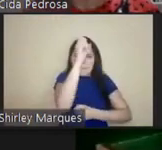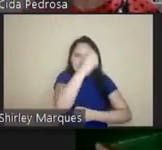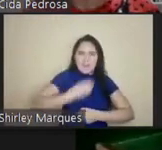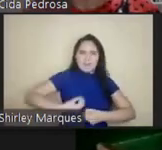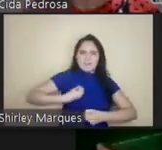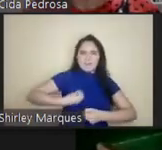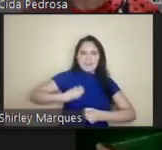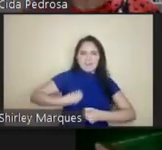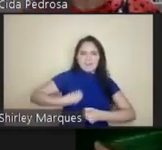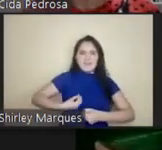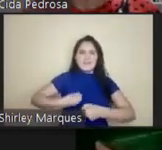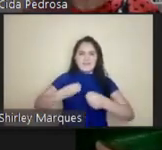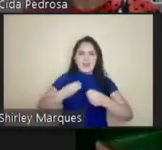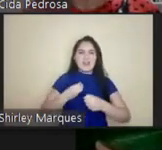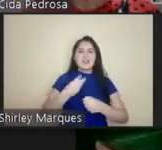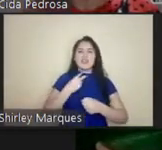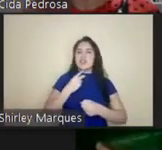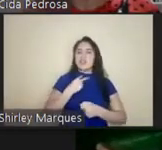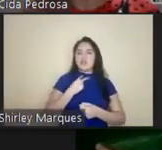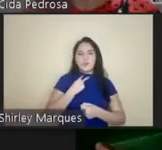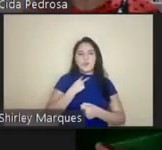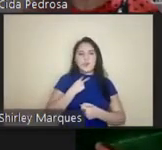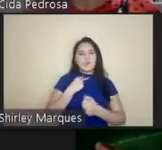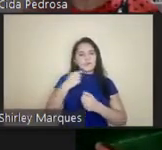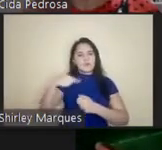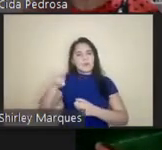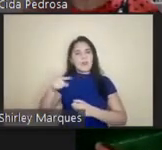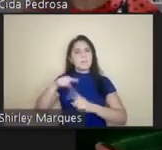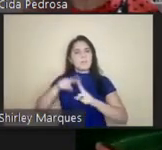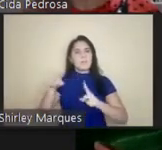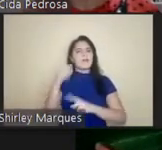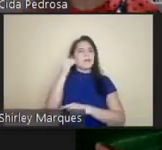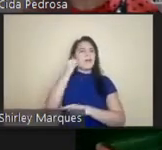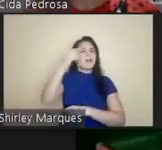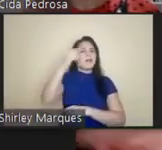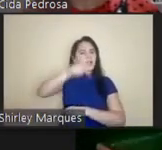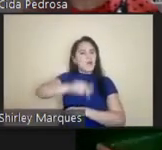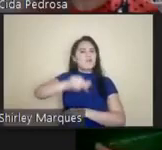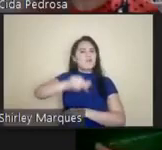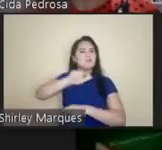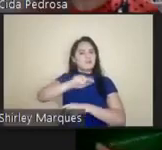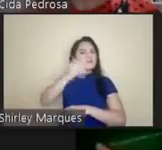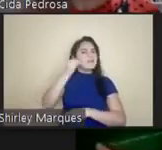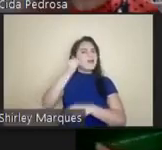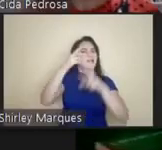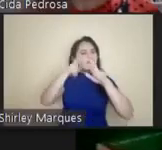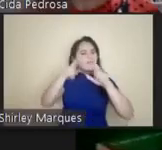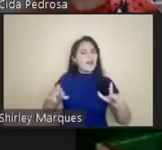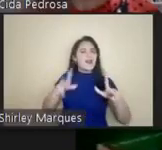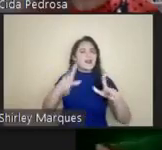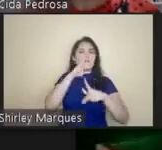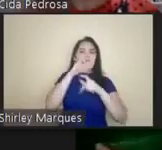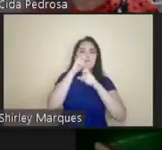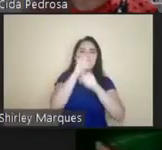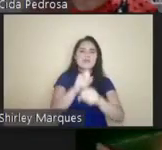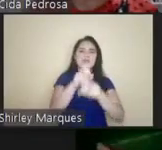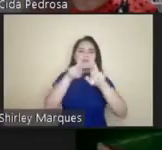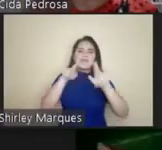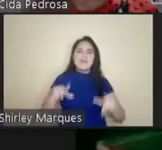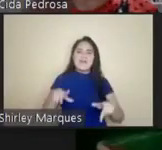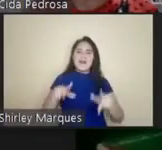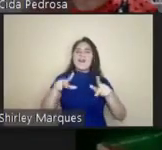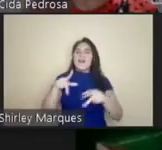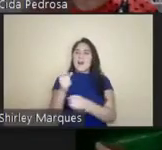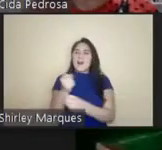não fui porque não pude, irei tentar novamente. Porém, tentar diferente com outra força no traço, aquecendo cada